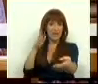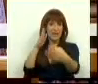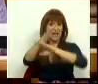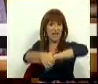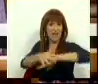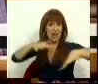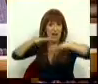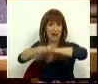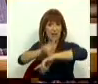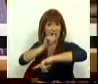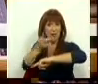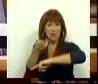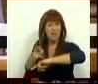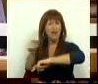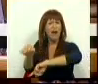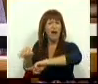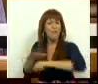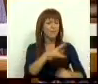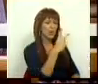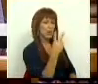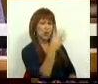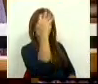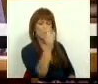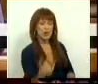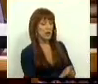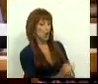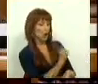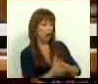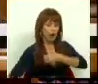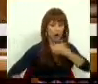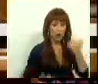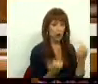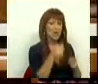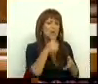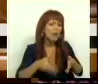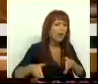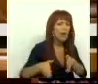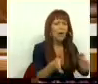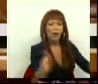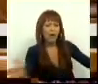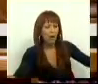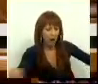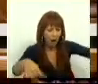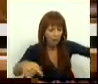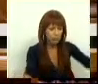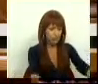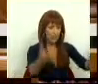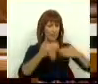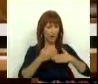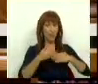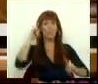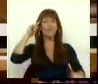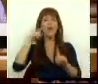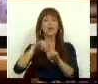à rede de águas residuais e 2% de recolha de efluentes em fossas. A meta sugerida